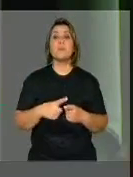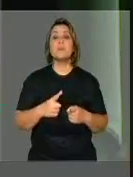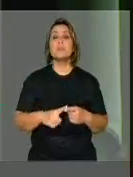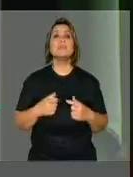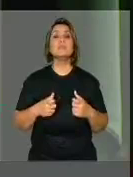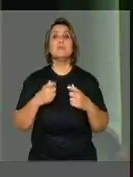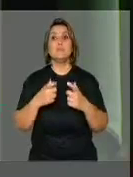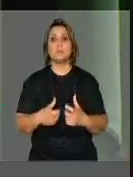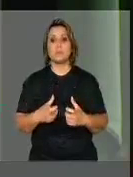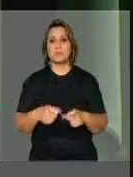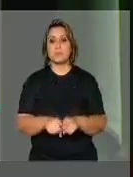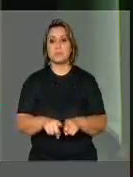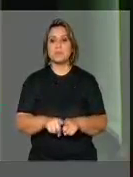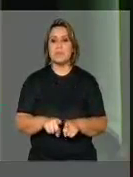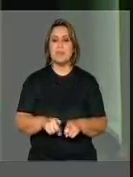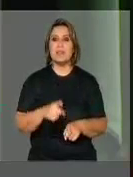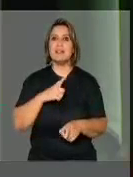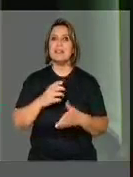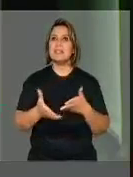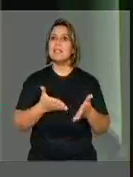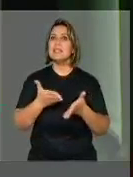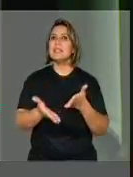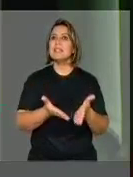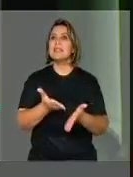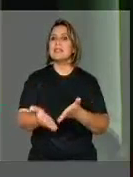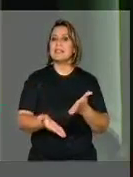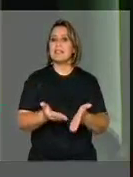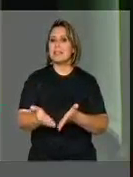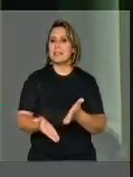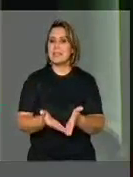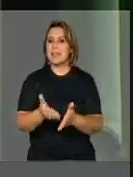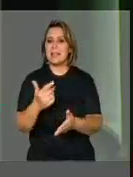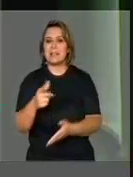como essa, em sendo tratada como